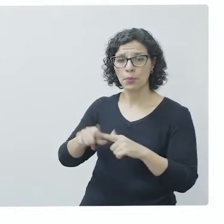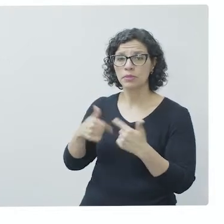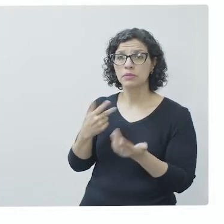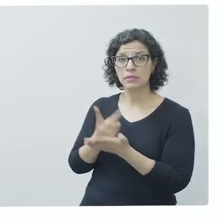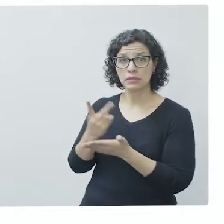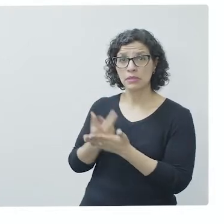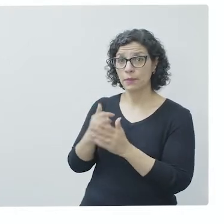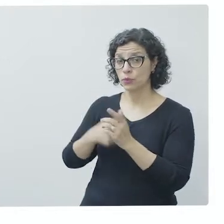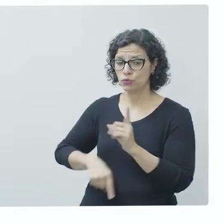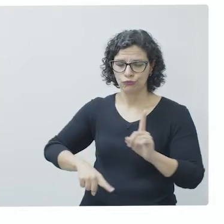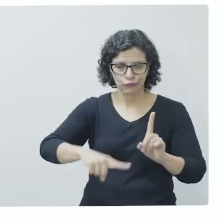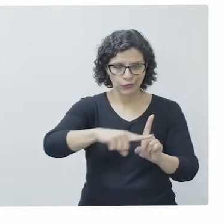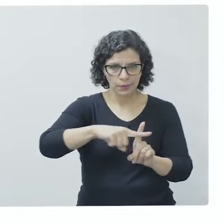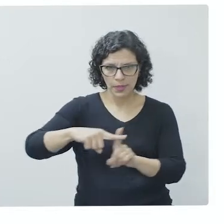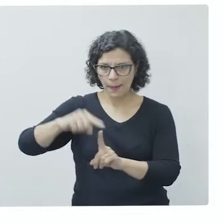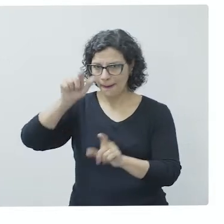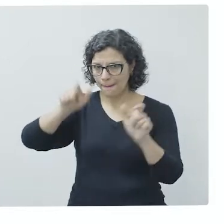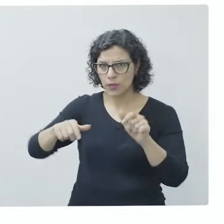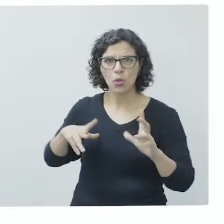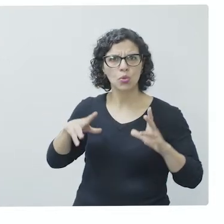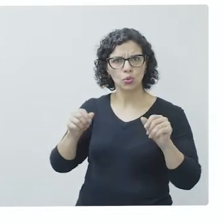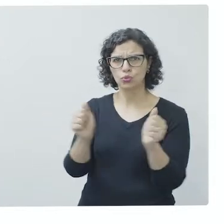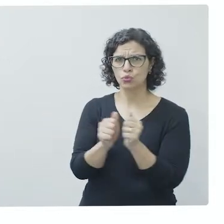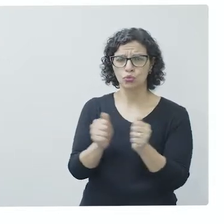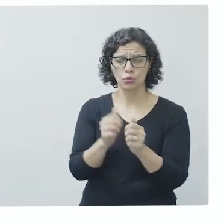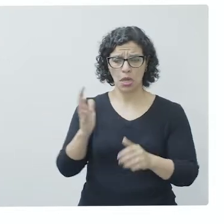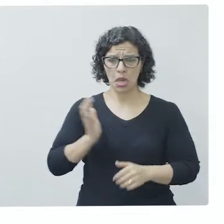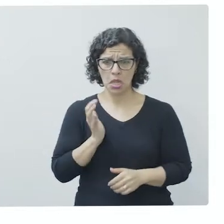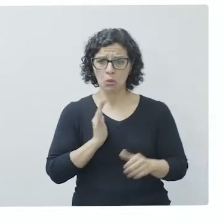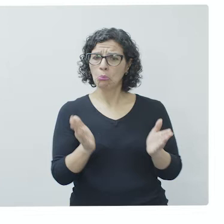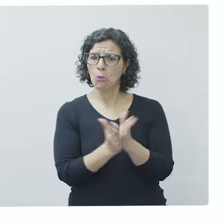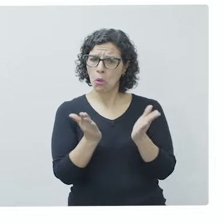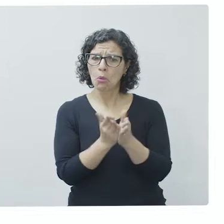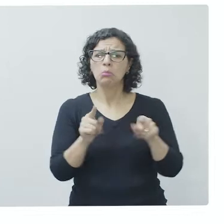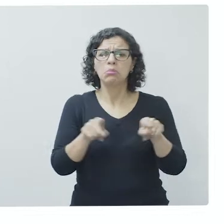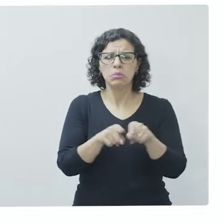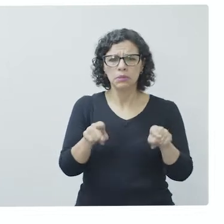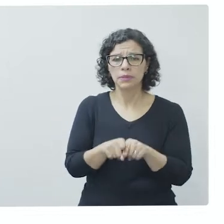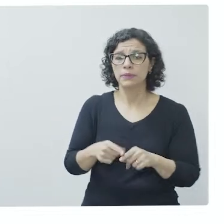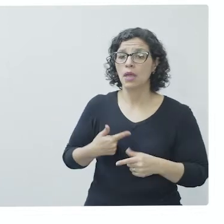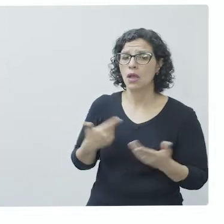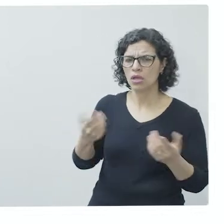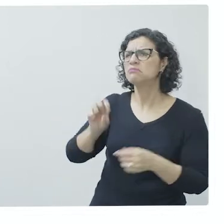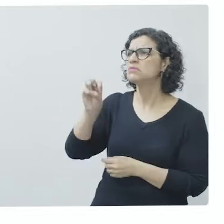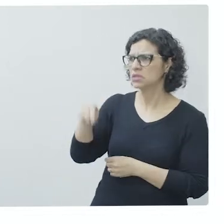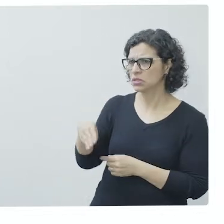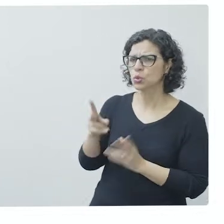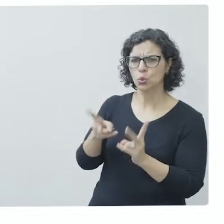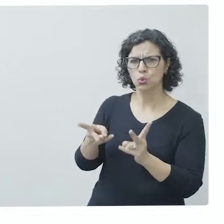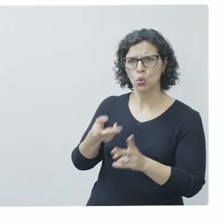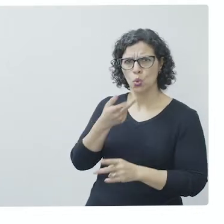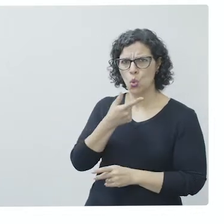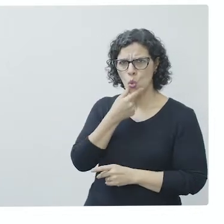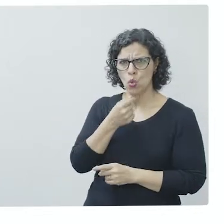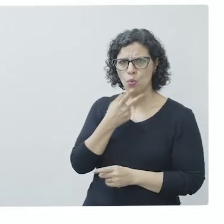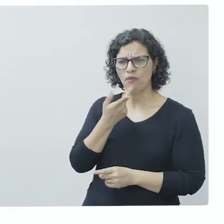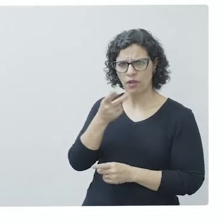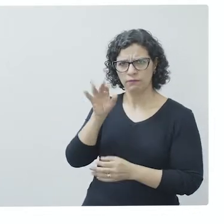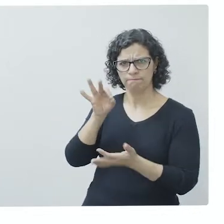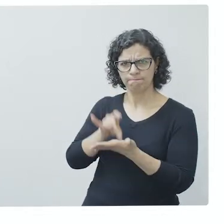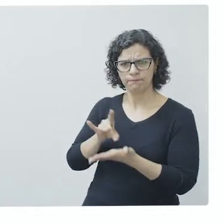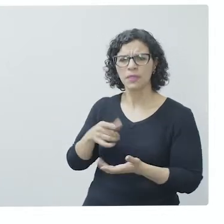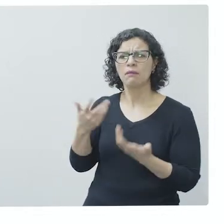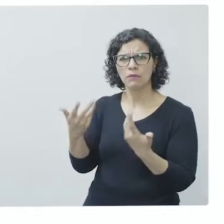pois leva para o cemitério todas as pessoas, sejam elas ricas ou pobres." "Sim", continuou ele com voz